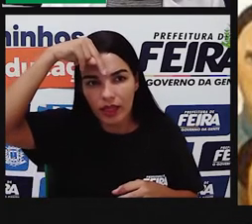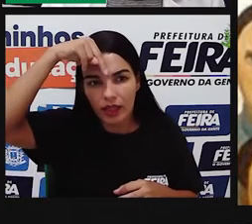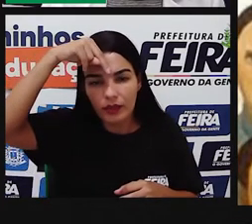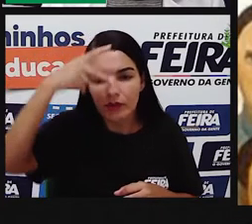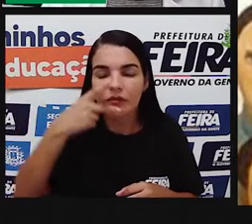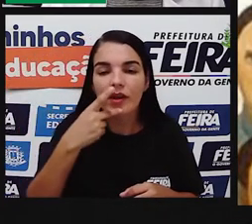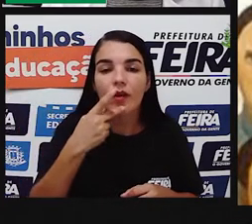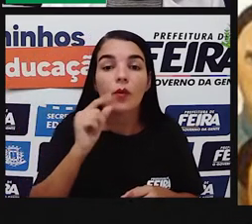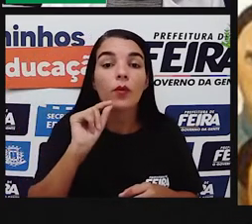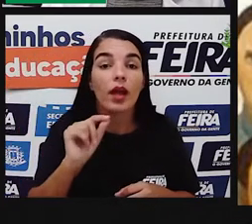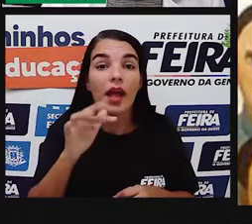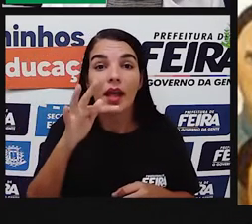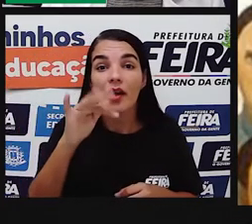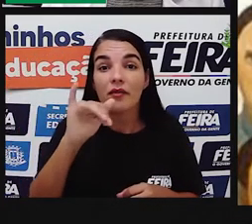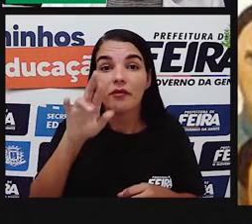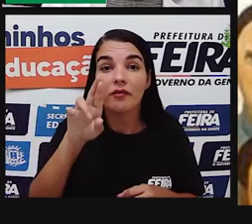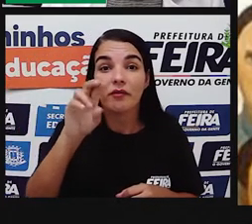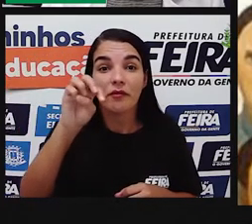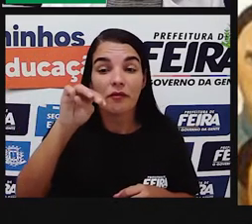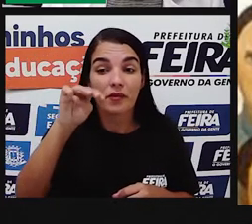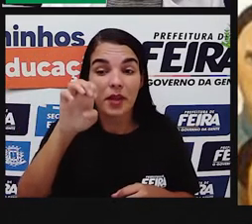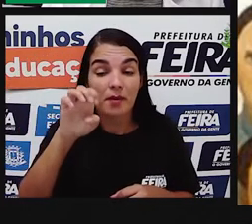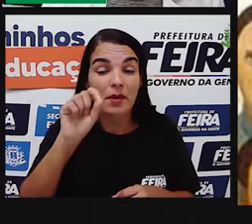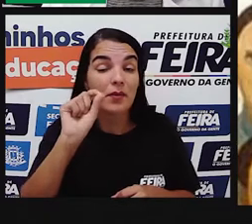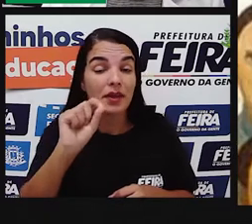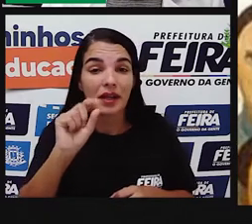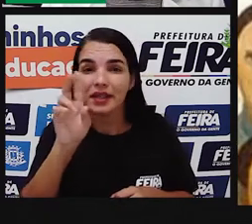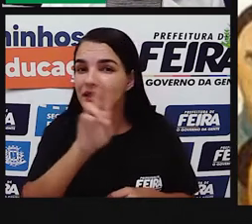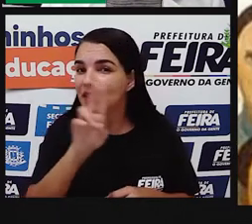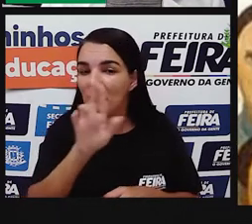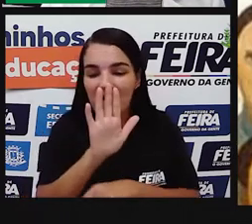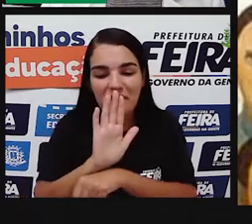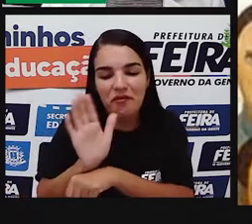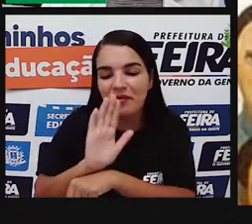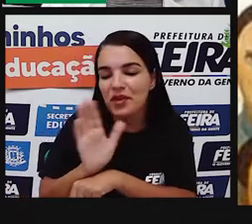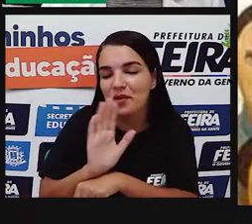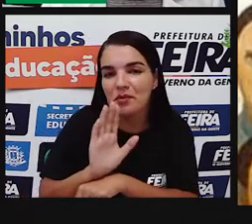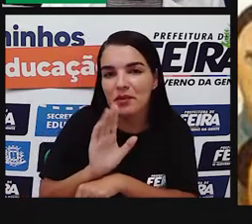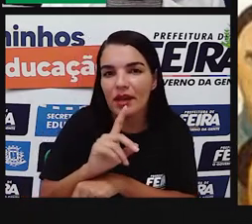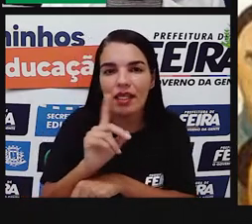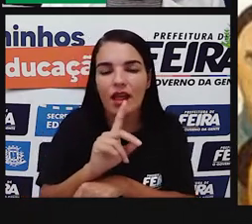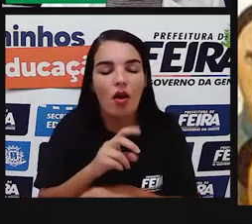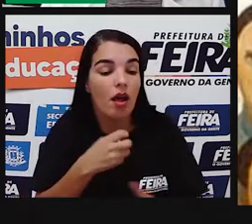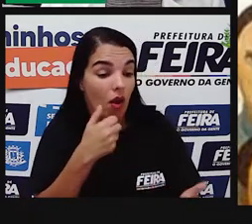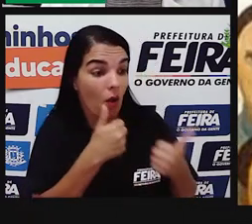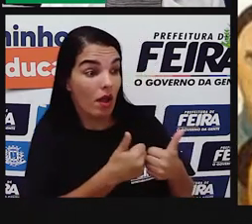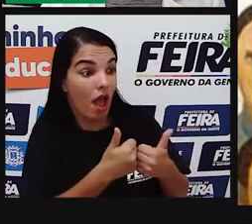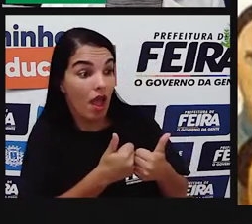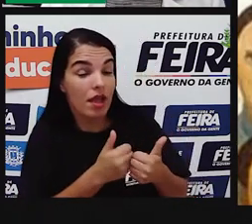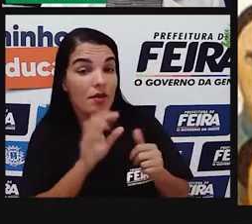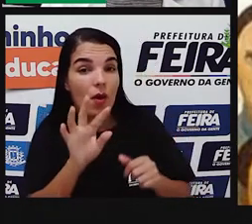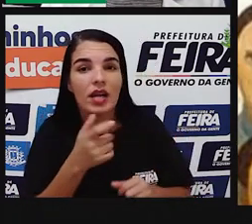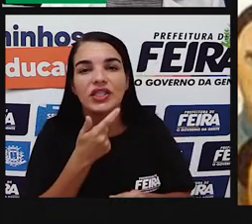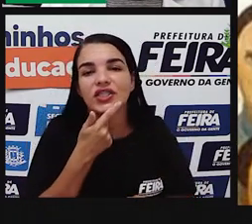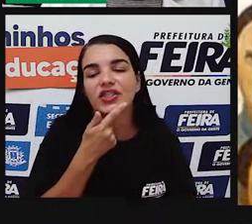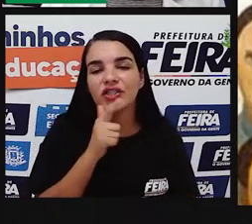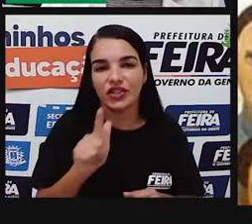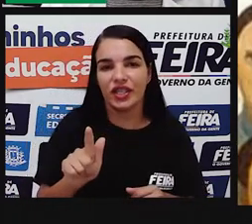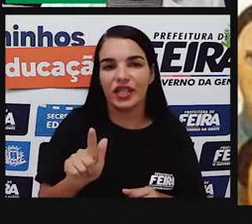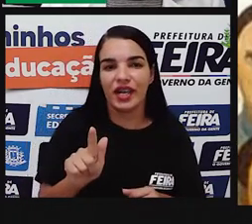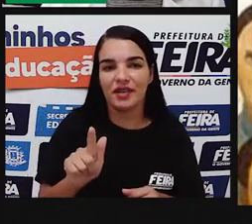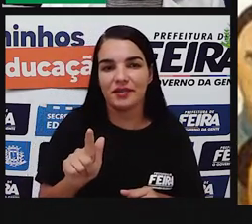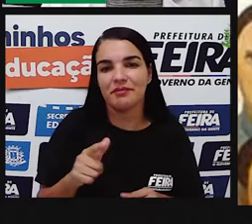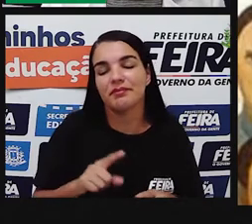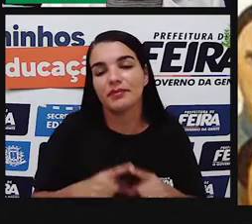gíria, não é? Ele utiliza a palavra firme em forma de gíria, e o avô utiliza